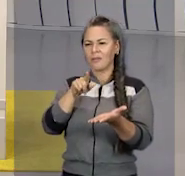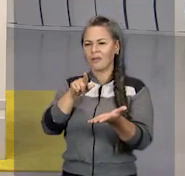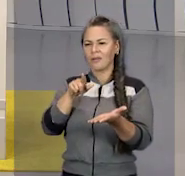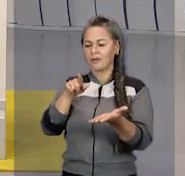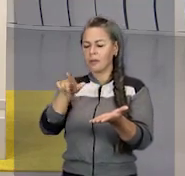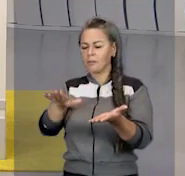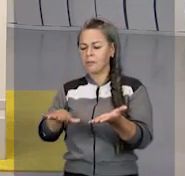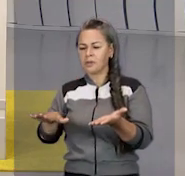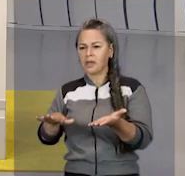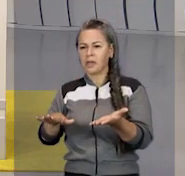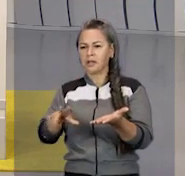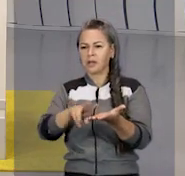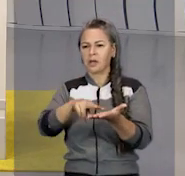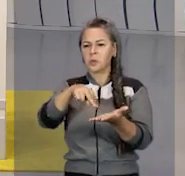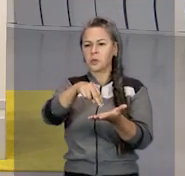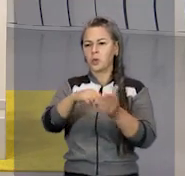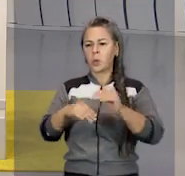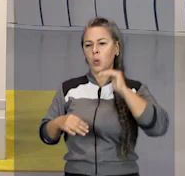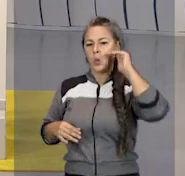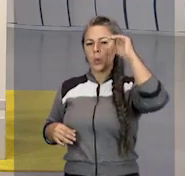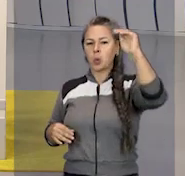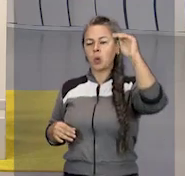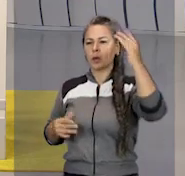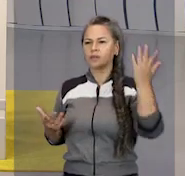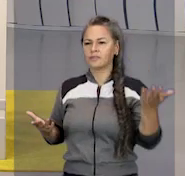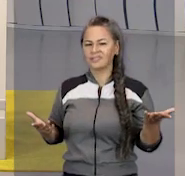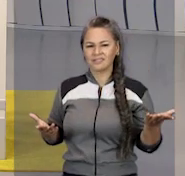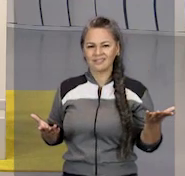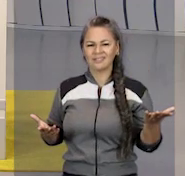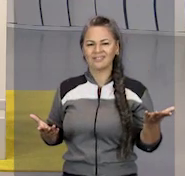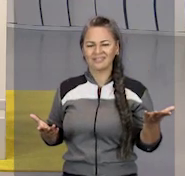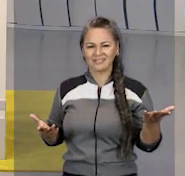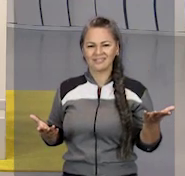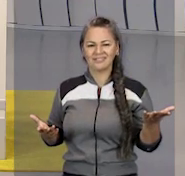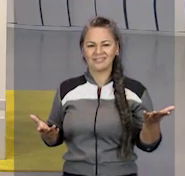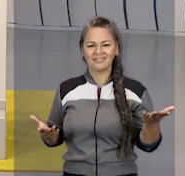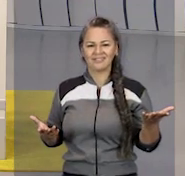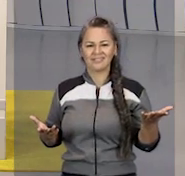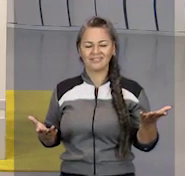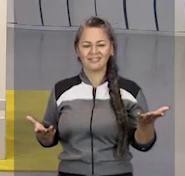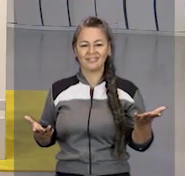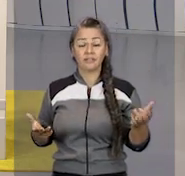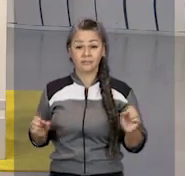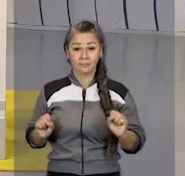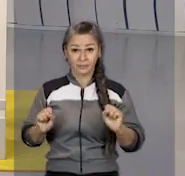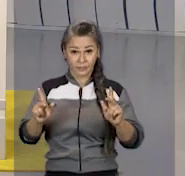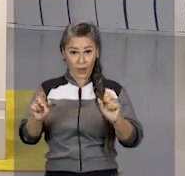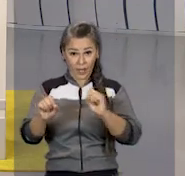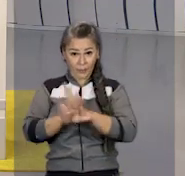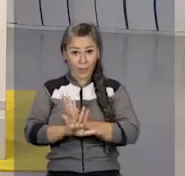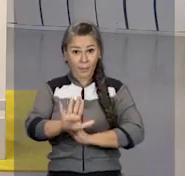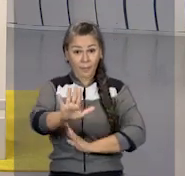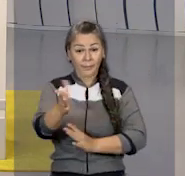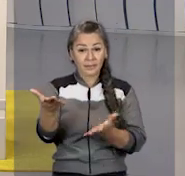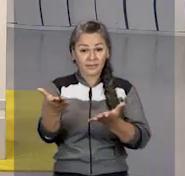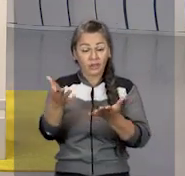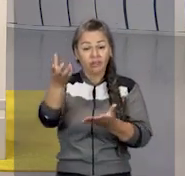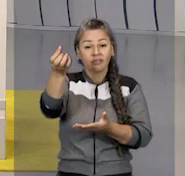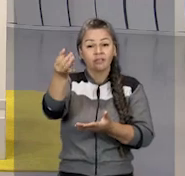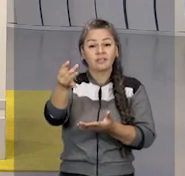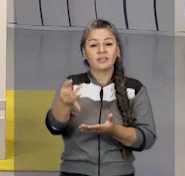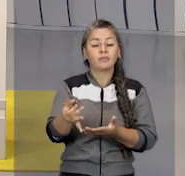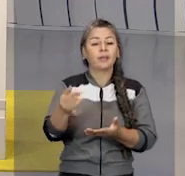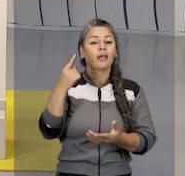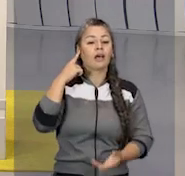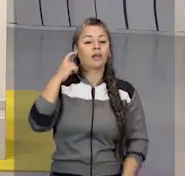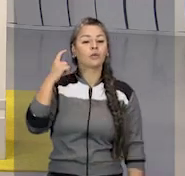são usadas para trazer essa expressividade. Agora sim eu quero falar do efeito sonoro. Olha, a gente vai ver, primeiro,